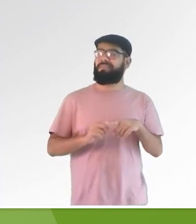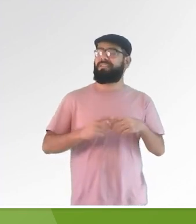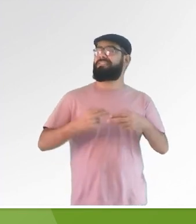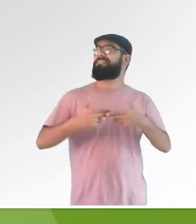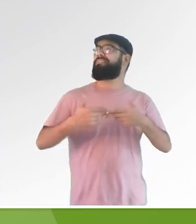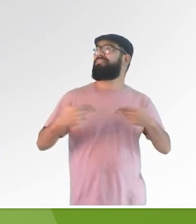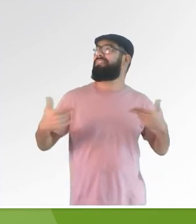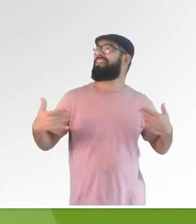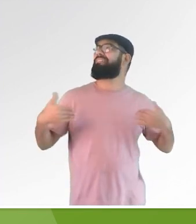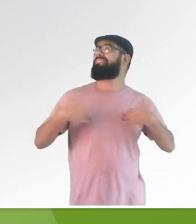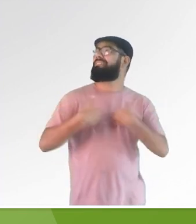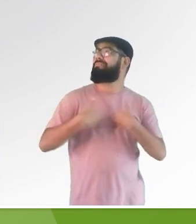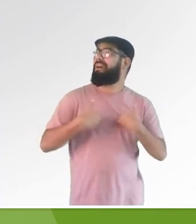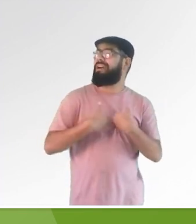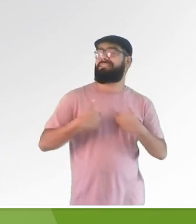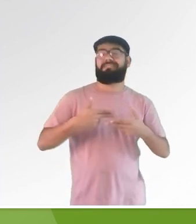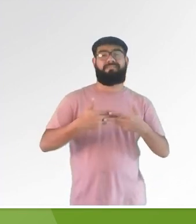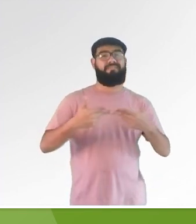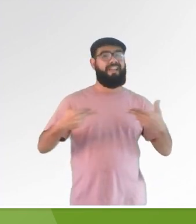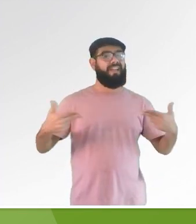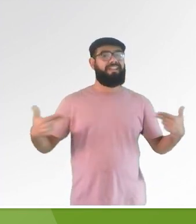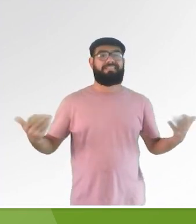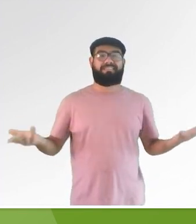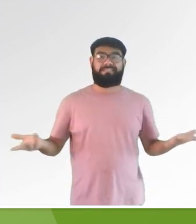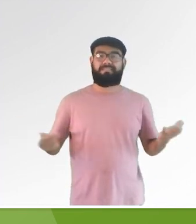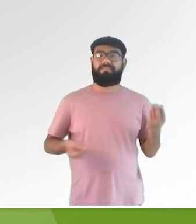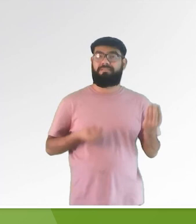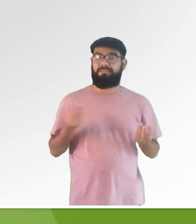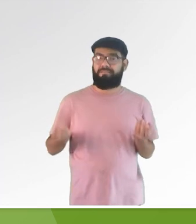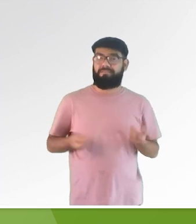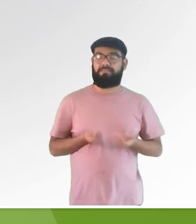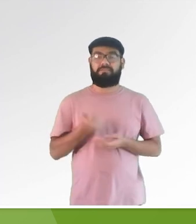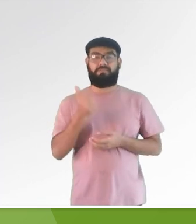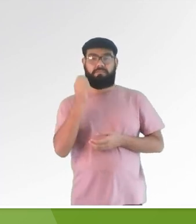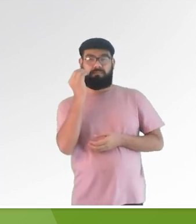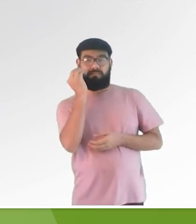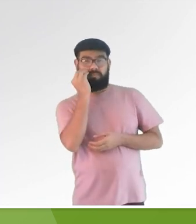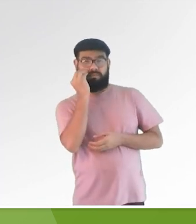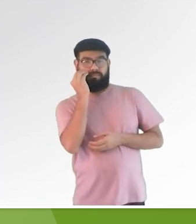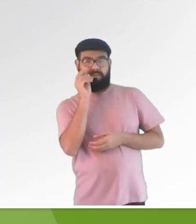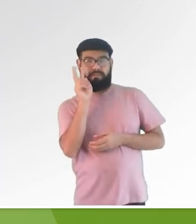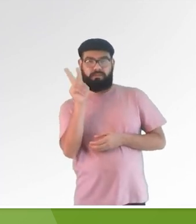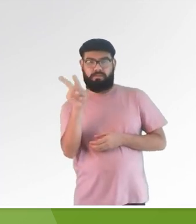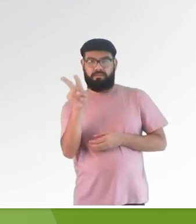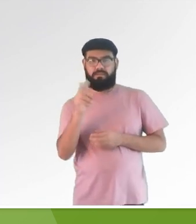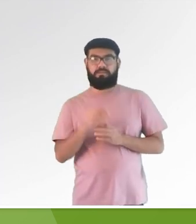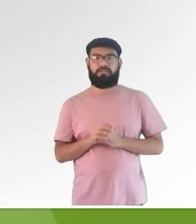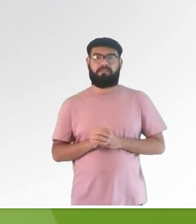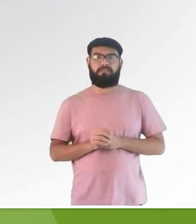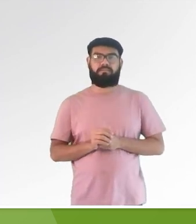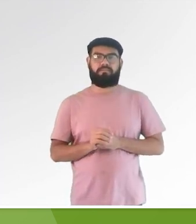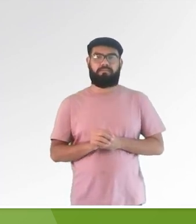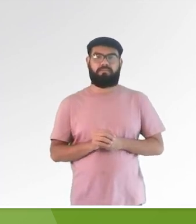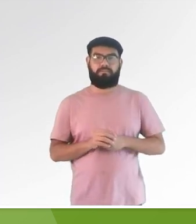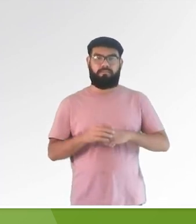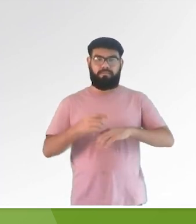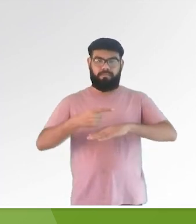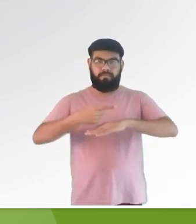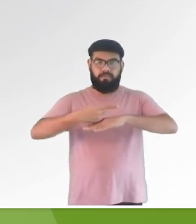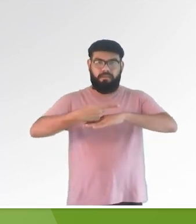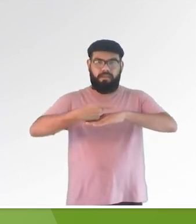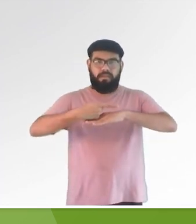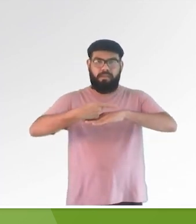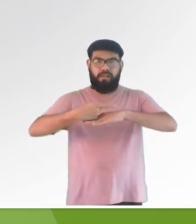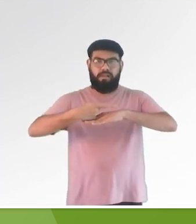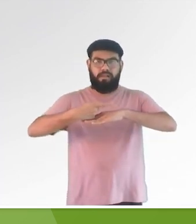vivos muito grande. Então, se a gente observa aqui, esse artrópode nessa folhinha, ele tem uma função.